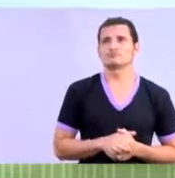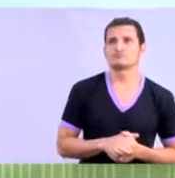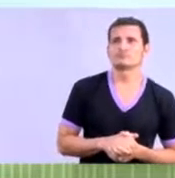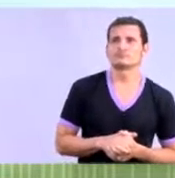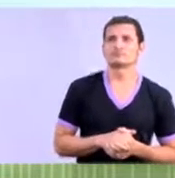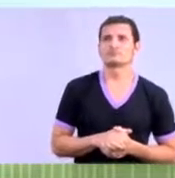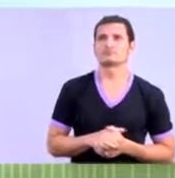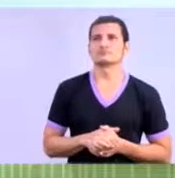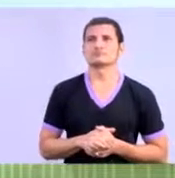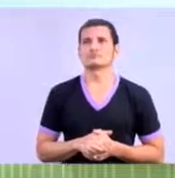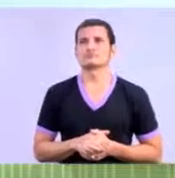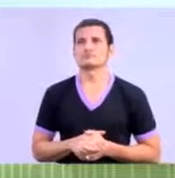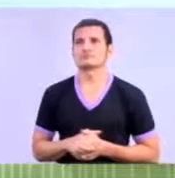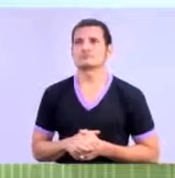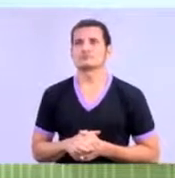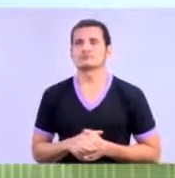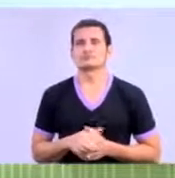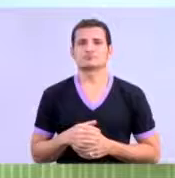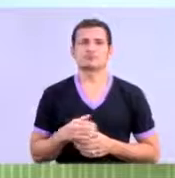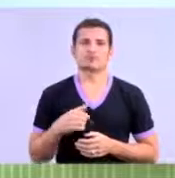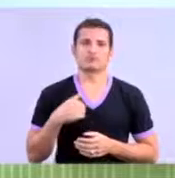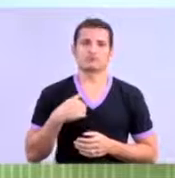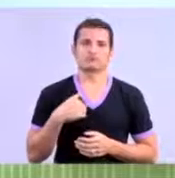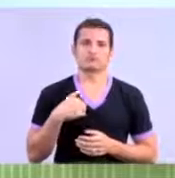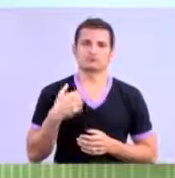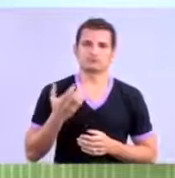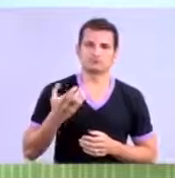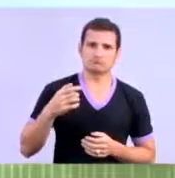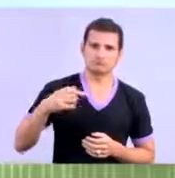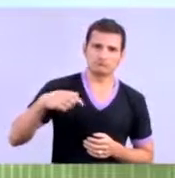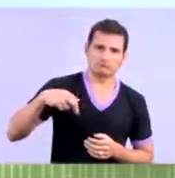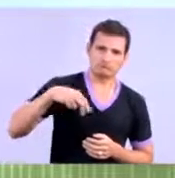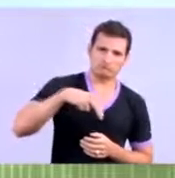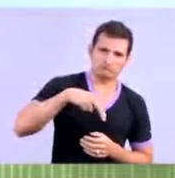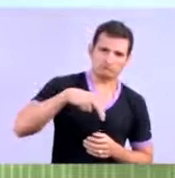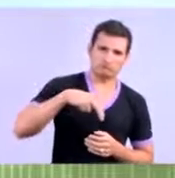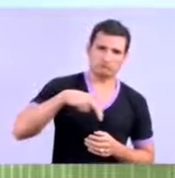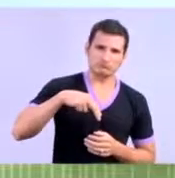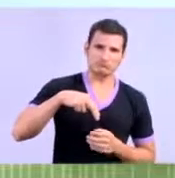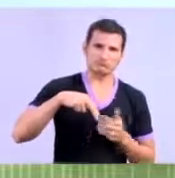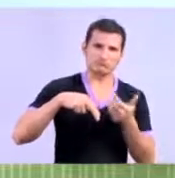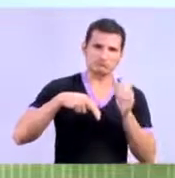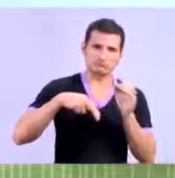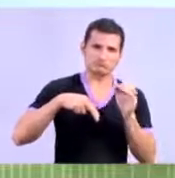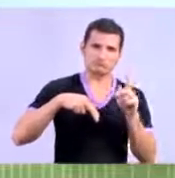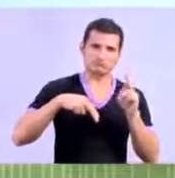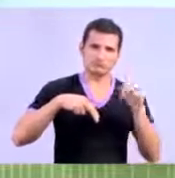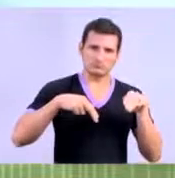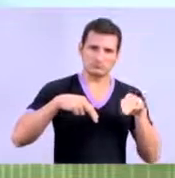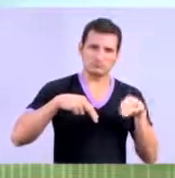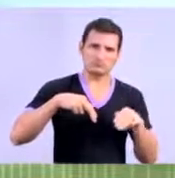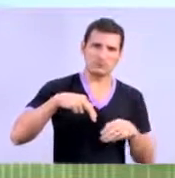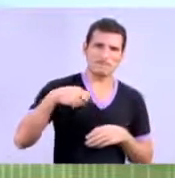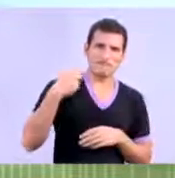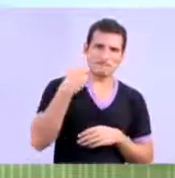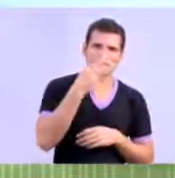não. Eu quero que você ande para frente a 10 km por hora por meia hora.